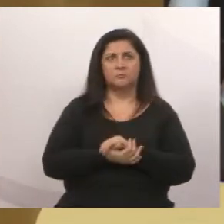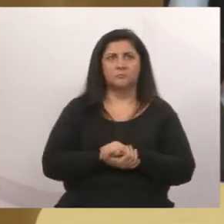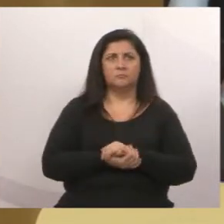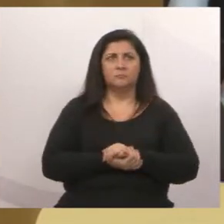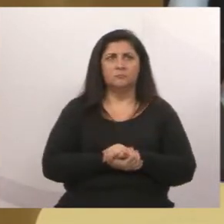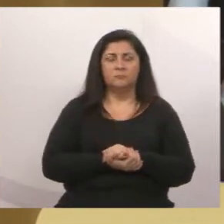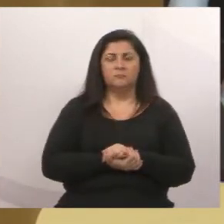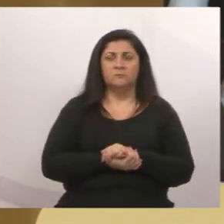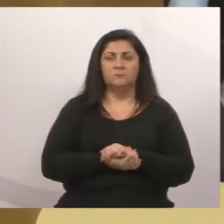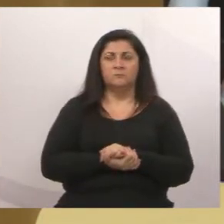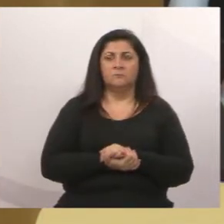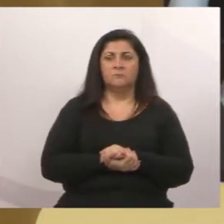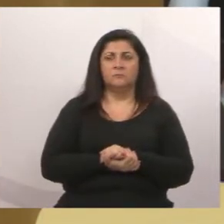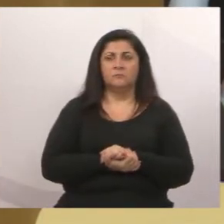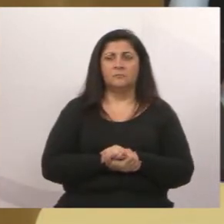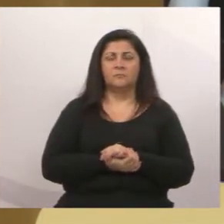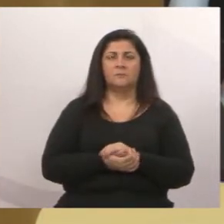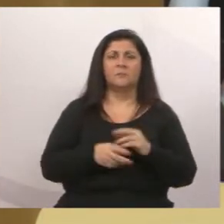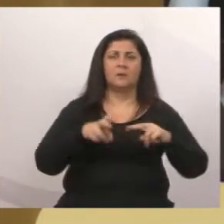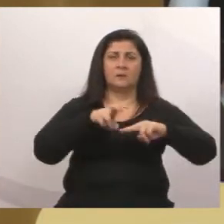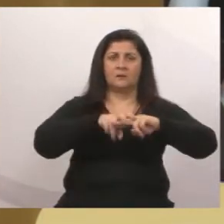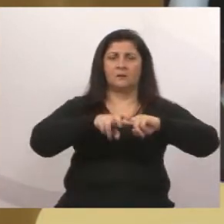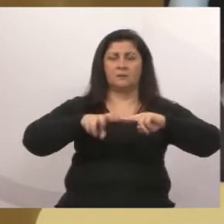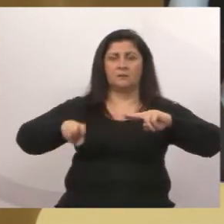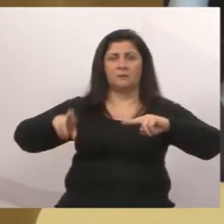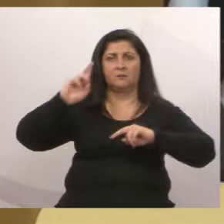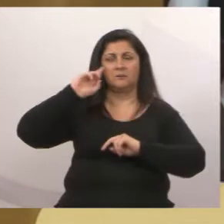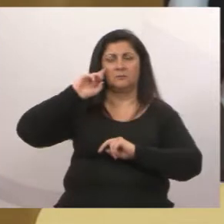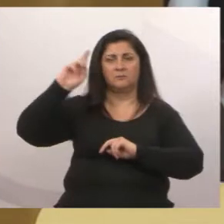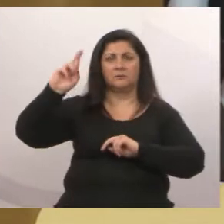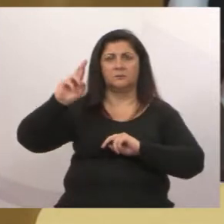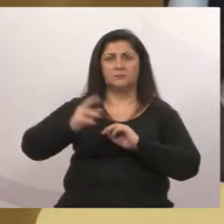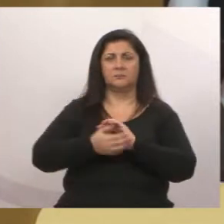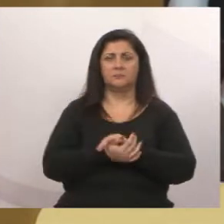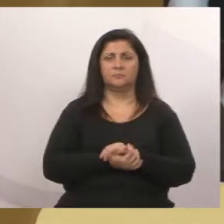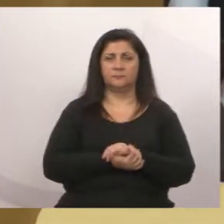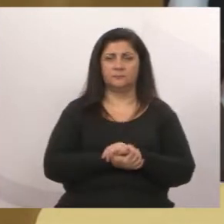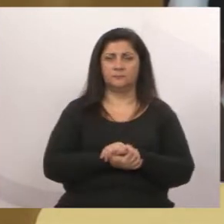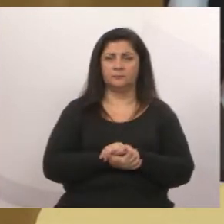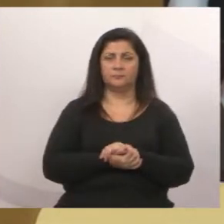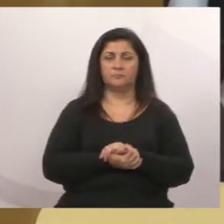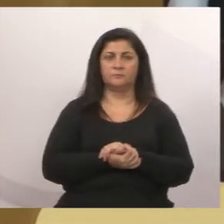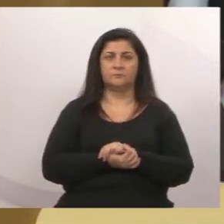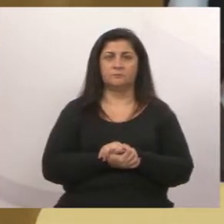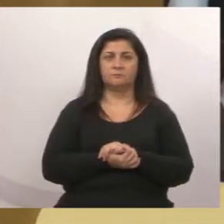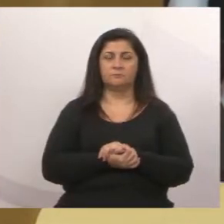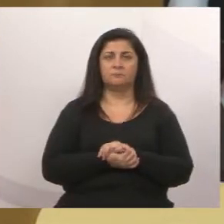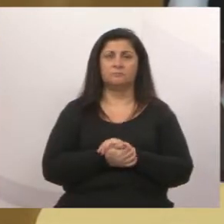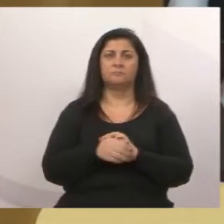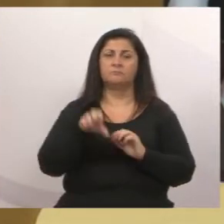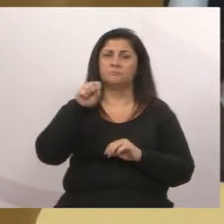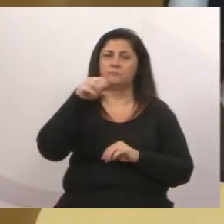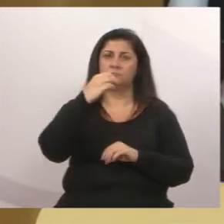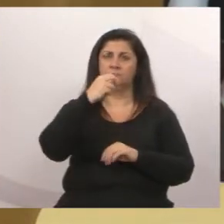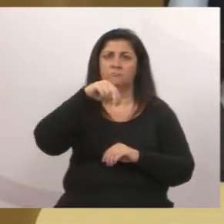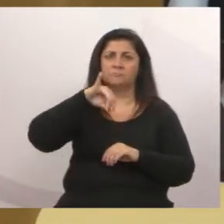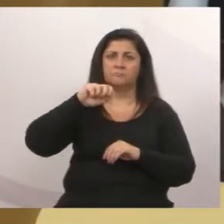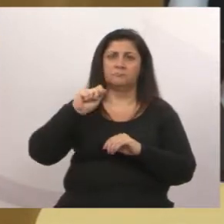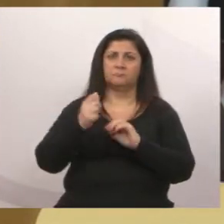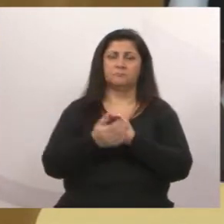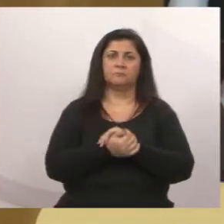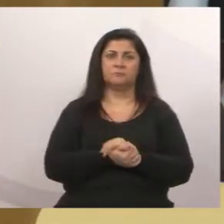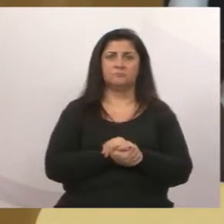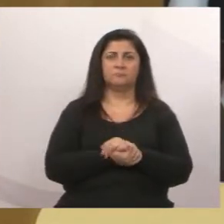dispensada, subscrevemos. Vereadores Abner de Madureira, presidente, vereador Paulinho do Esporte, primeiro secretário, e vereadora Sônia Patas da Amizade,